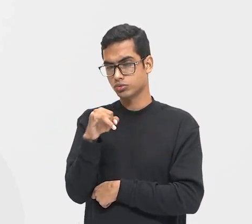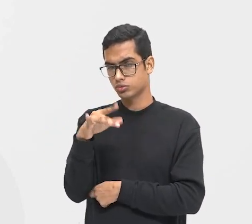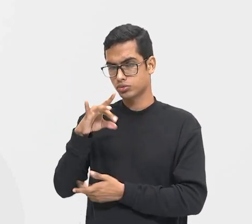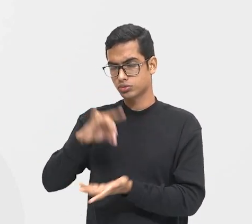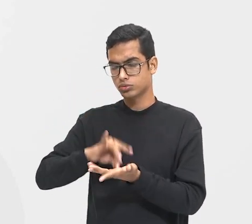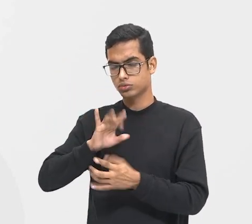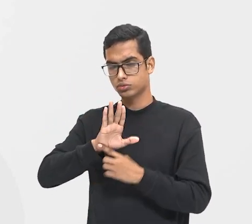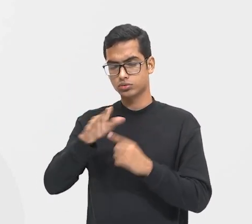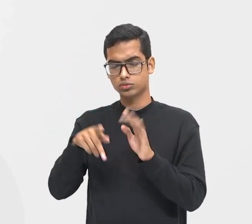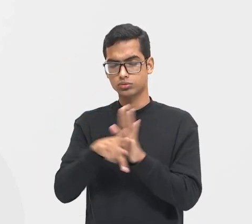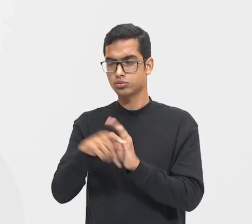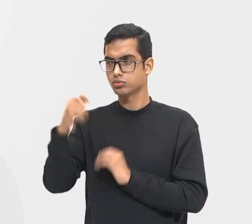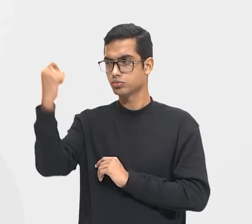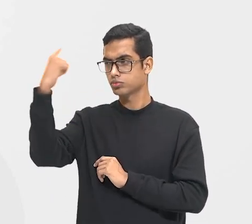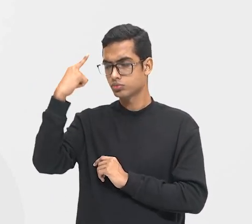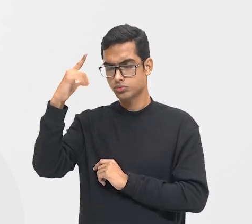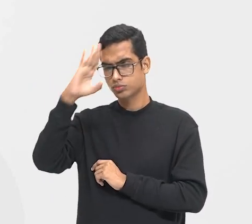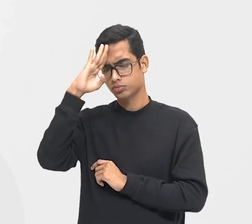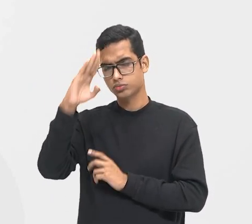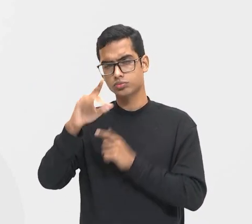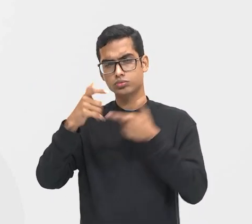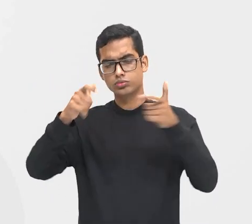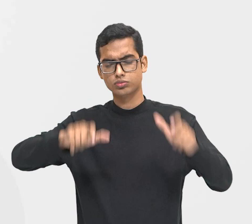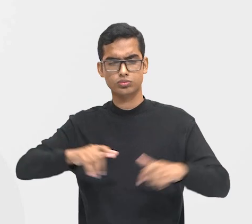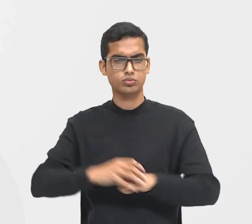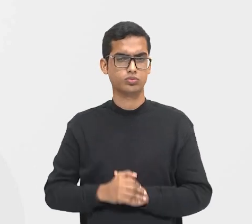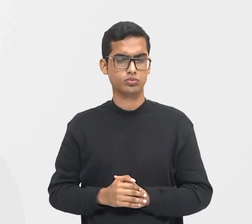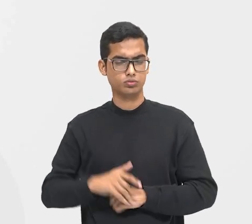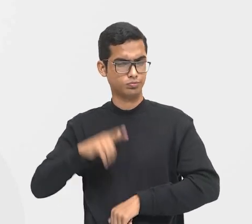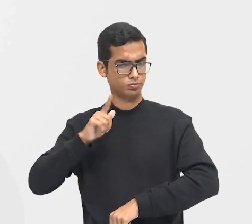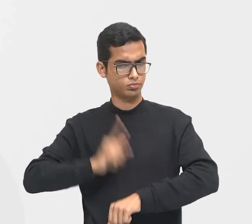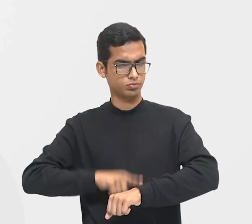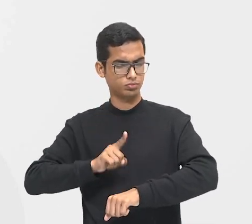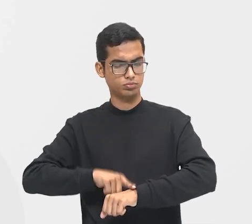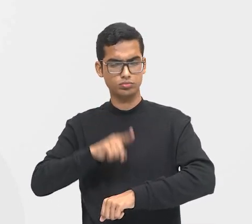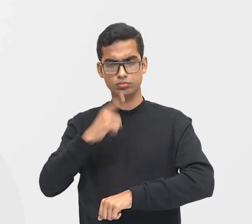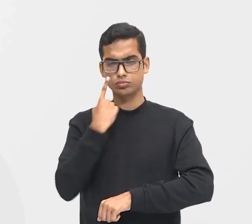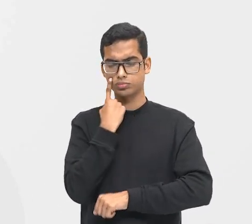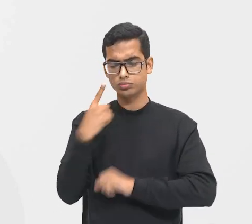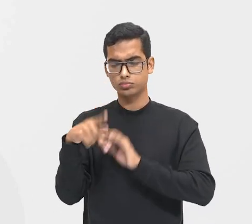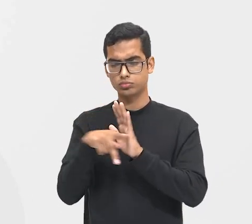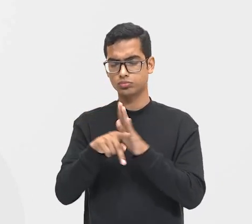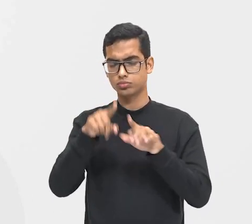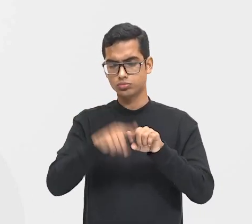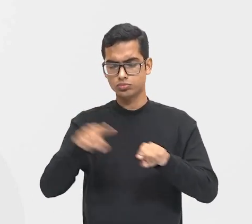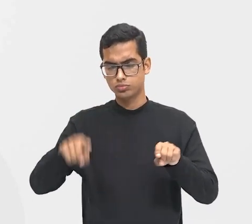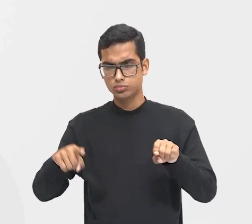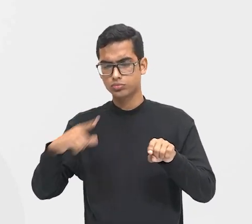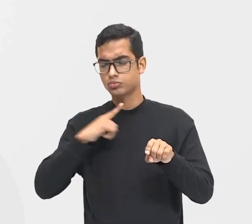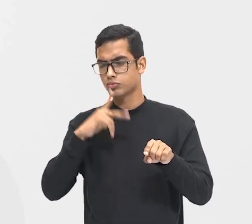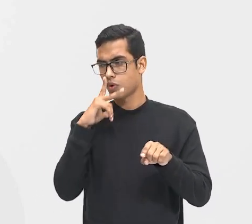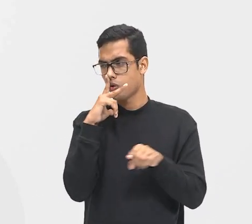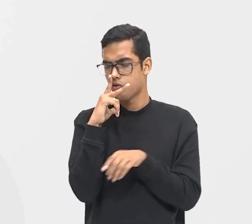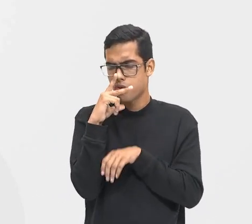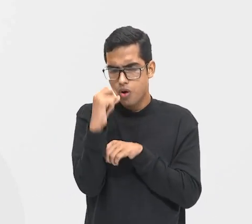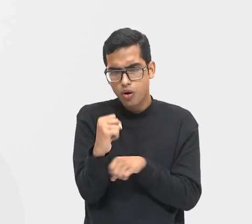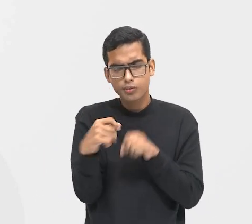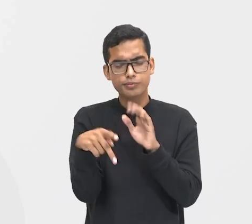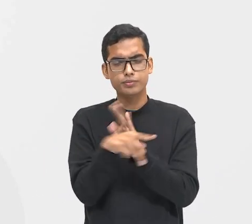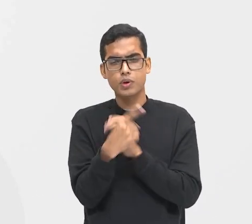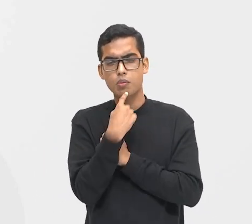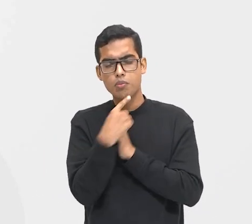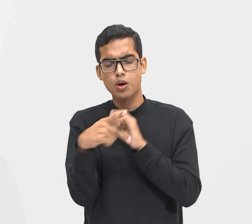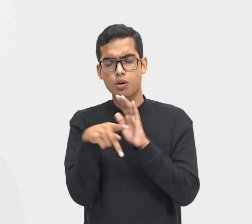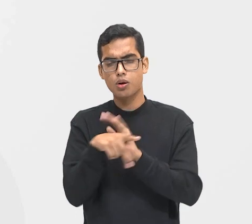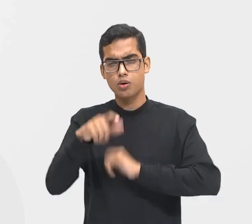expõe demais ao Sol, principalmente naqueles horários ali onde a radiação está mais intensa, né,